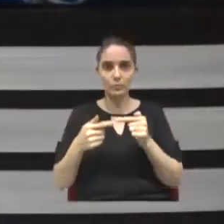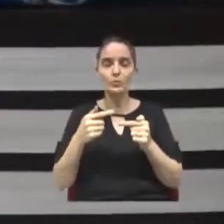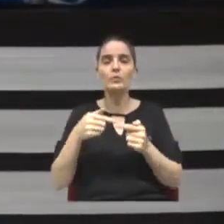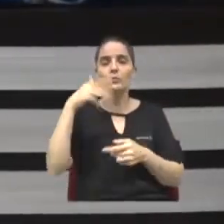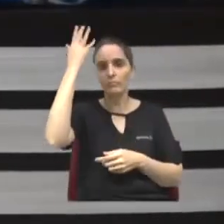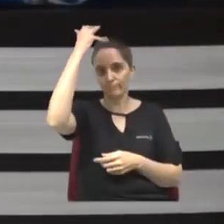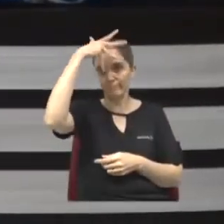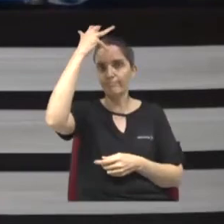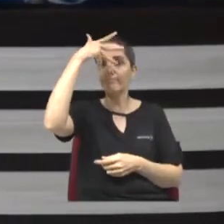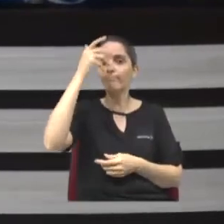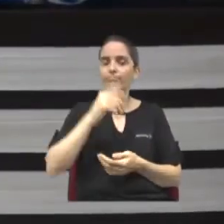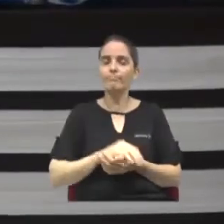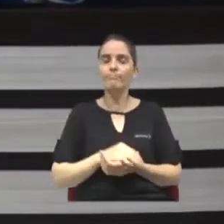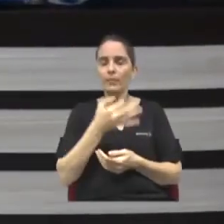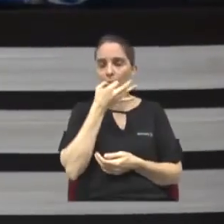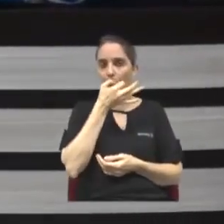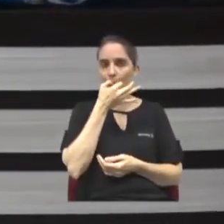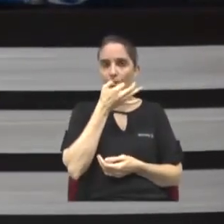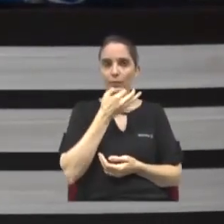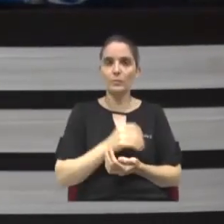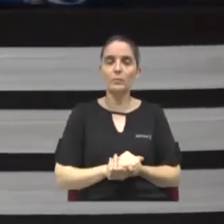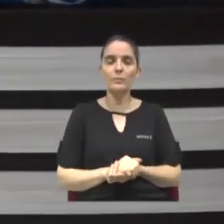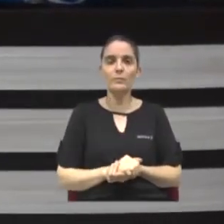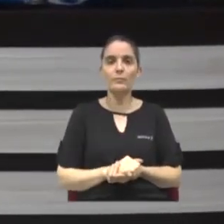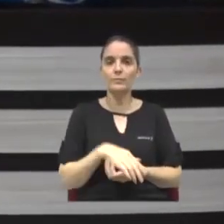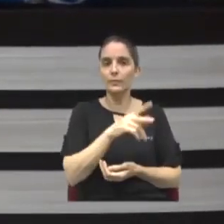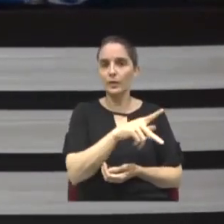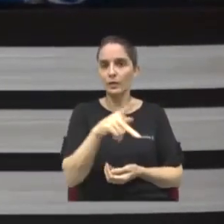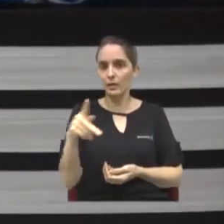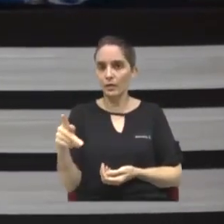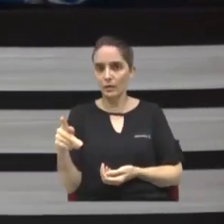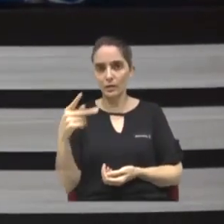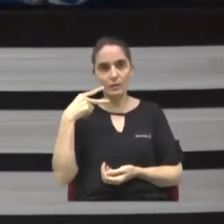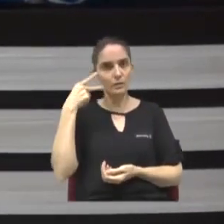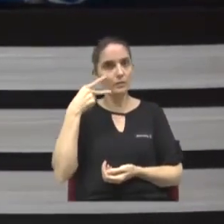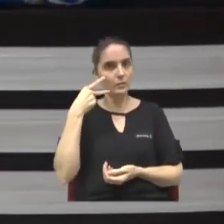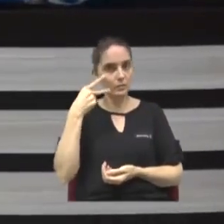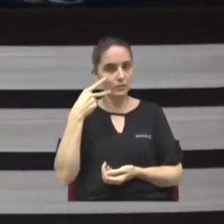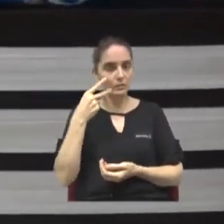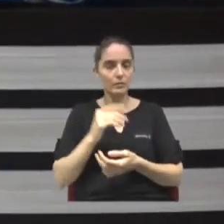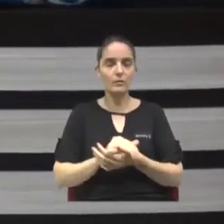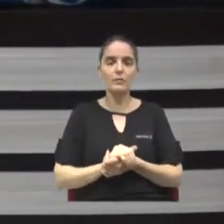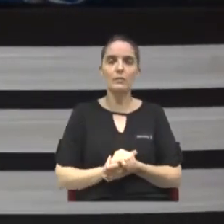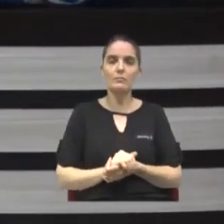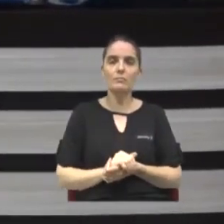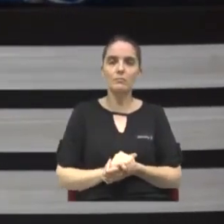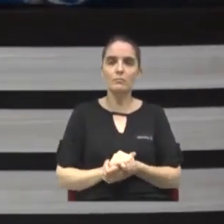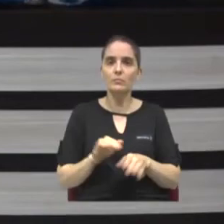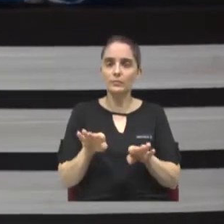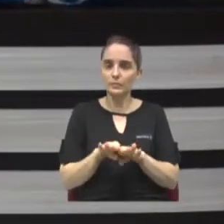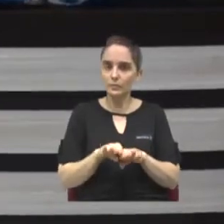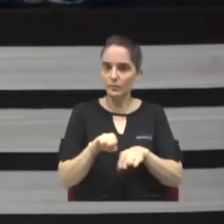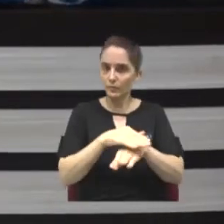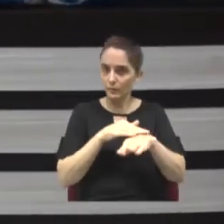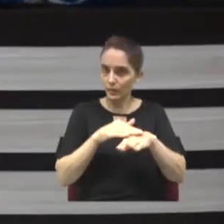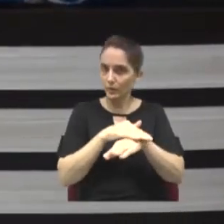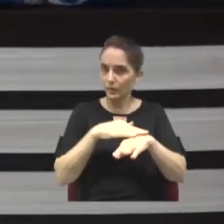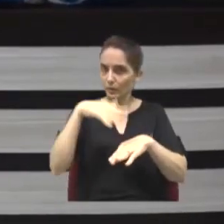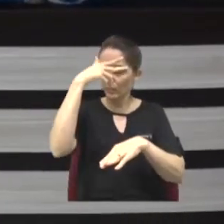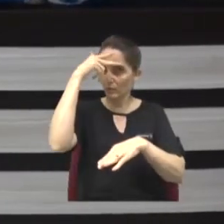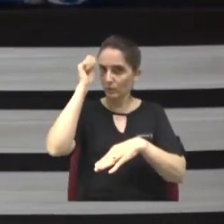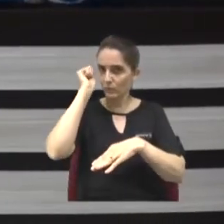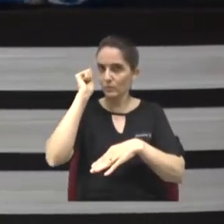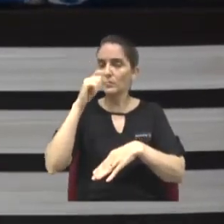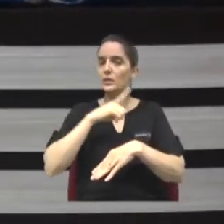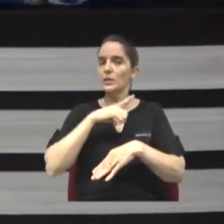senhor presidente. Com a palavra, a vereadora Érica Tanque. Senhor presidente, nobres pares, vou também conversar com o Executivo.